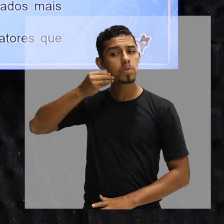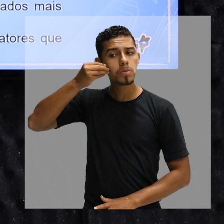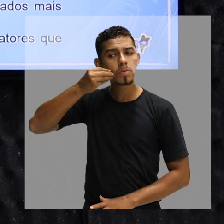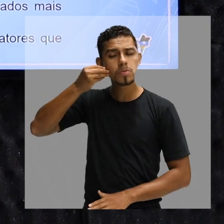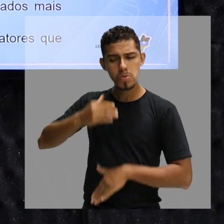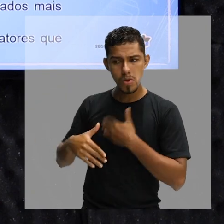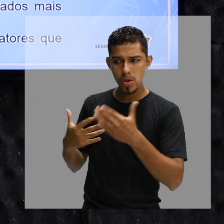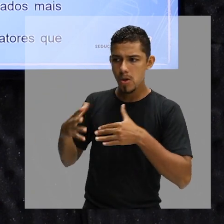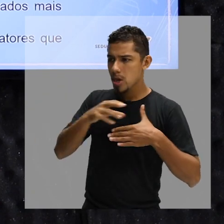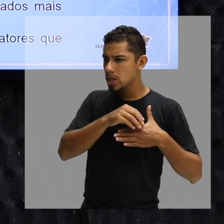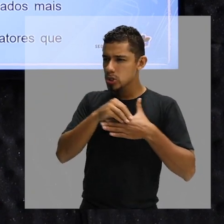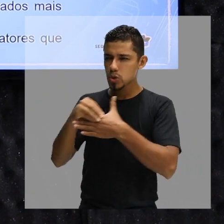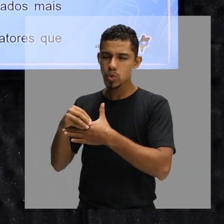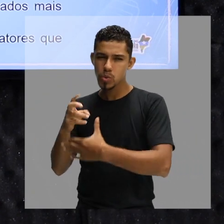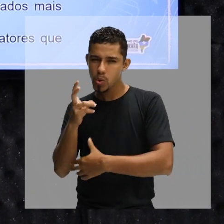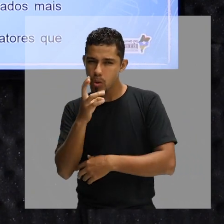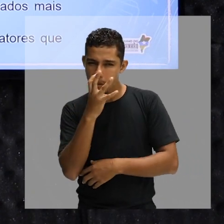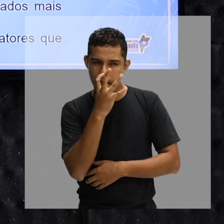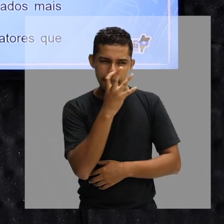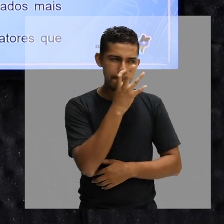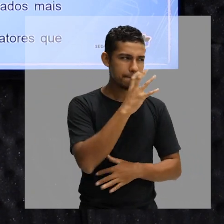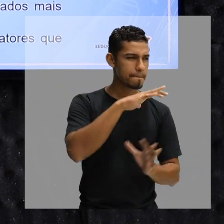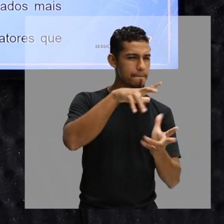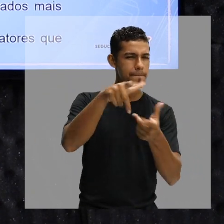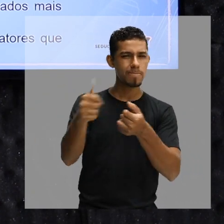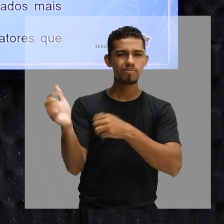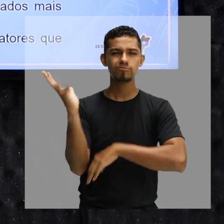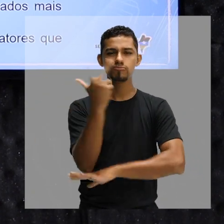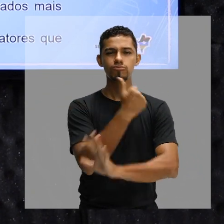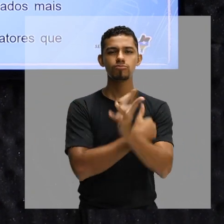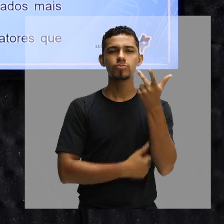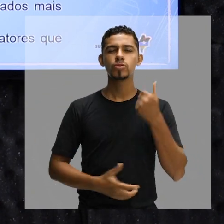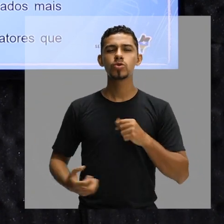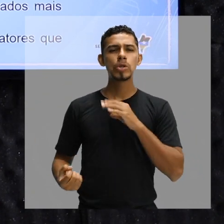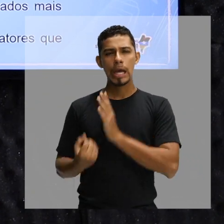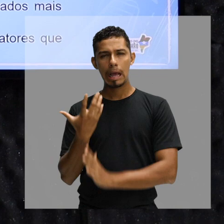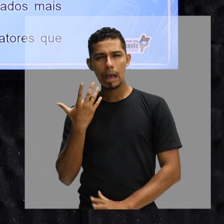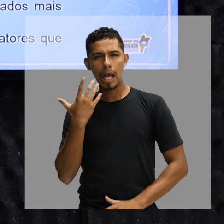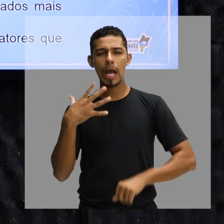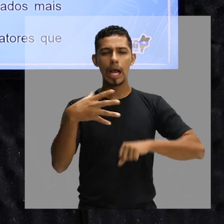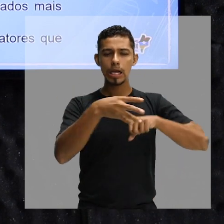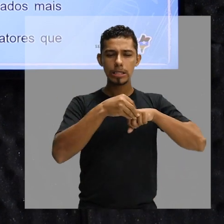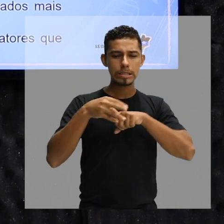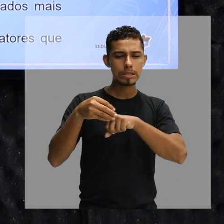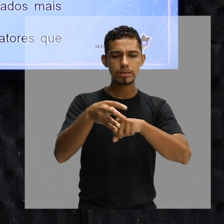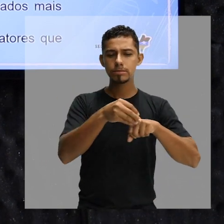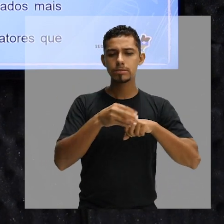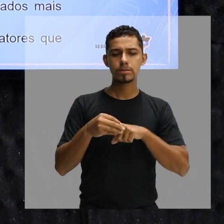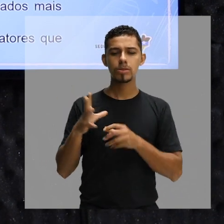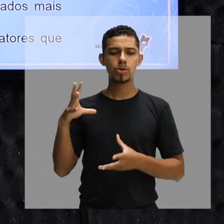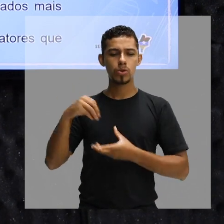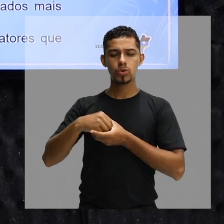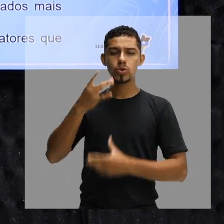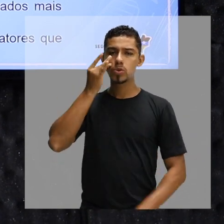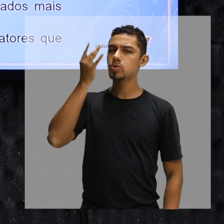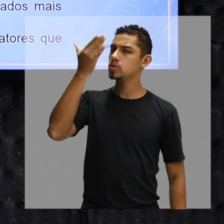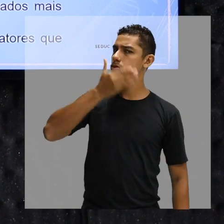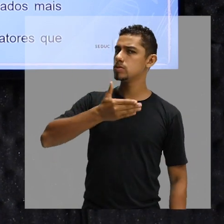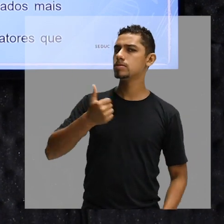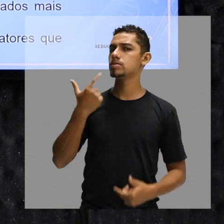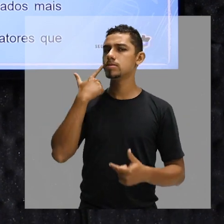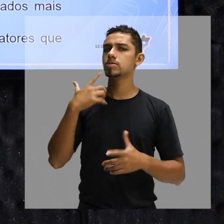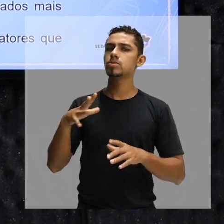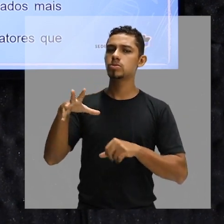experimental, ele que trouxe a observação e o método experimental como origem do conhecimento e não só como comprovação